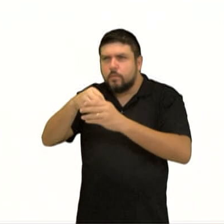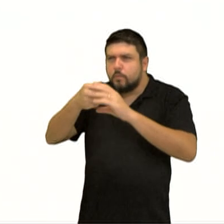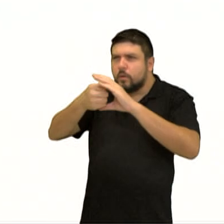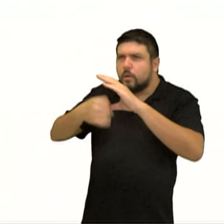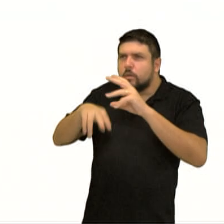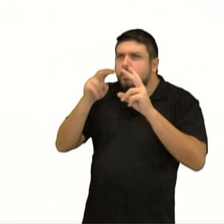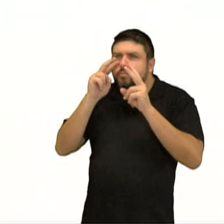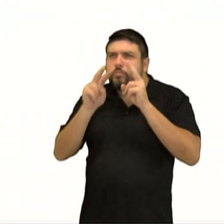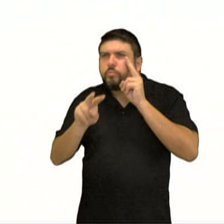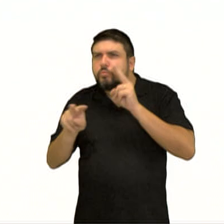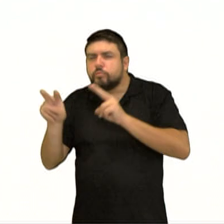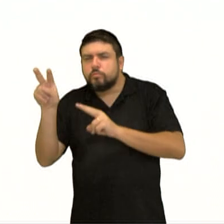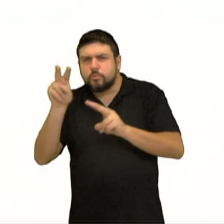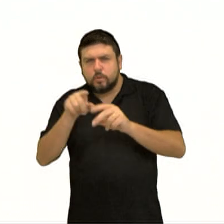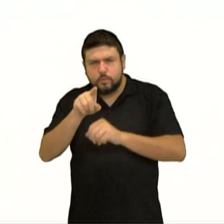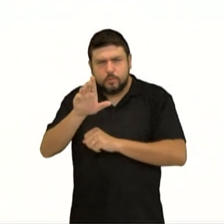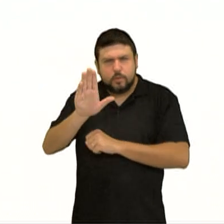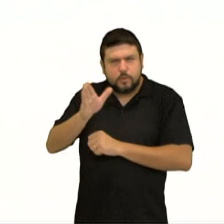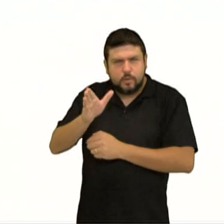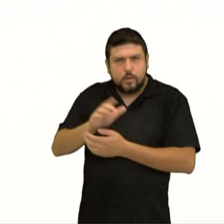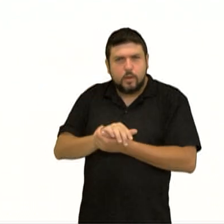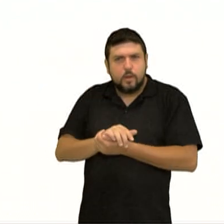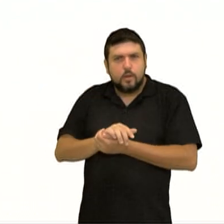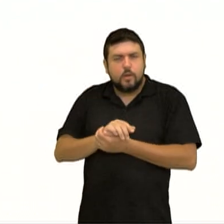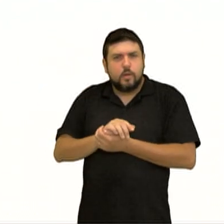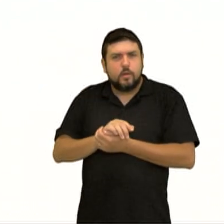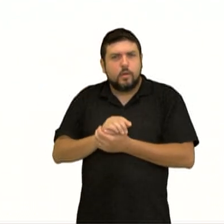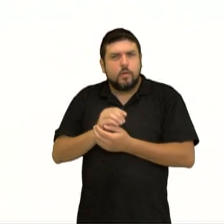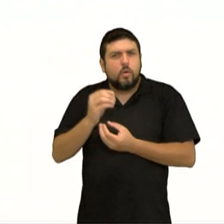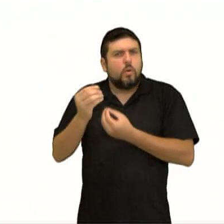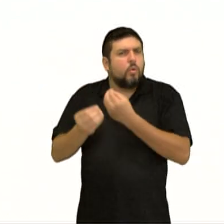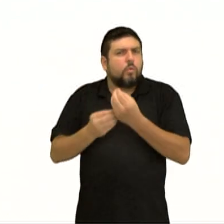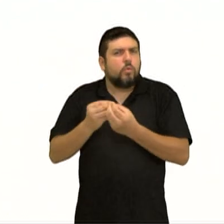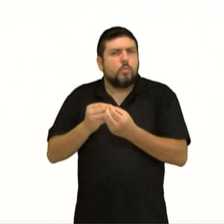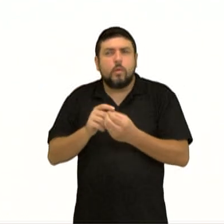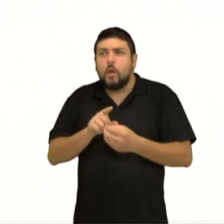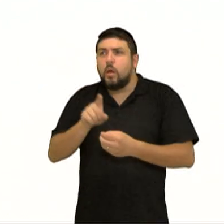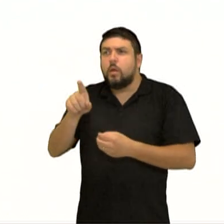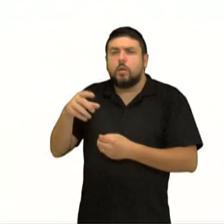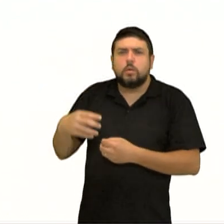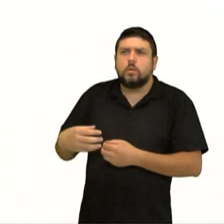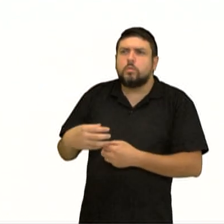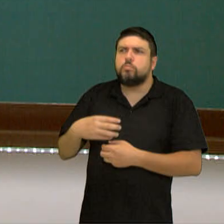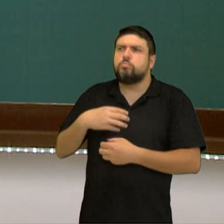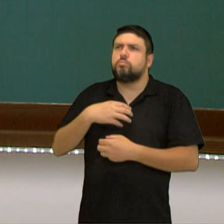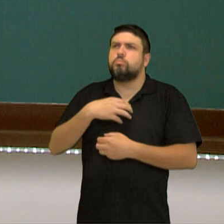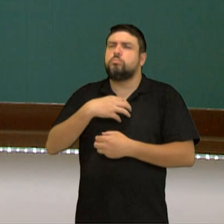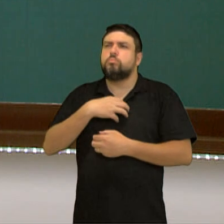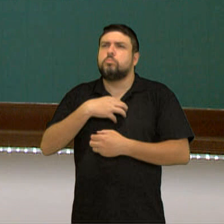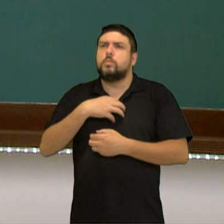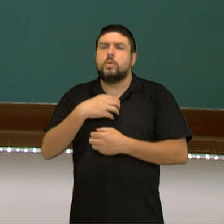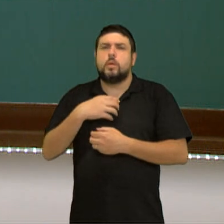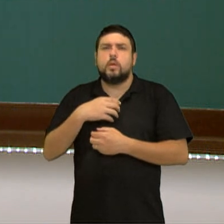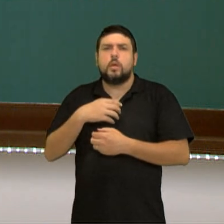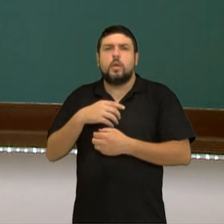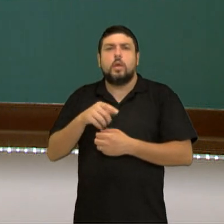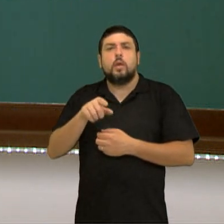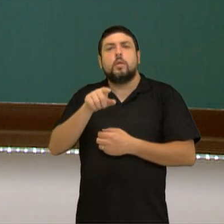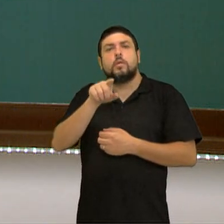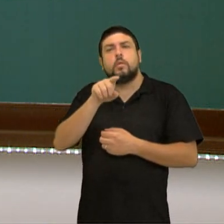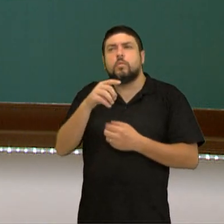falamos hoje, né? O que você pode encontrar naquela que te faz realizar e o que te faz